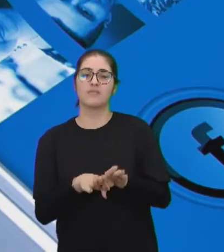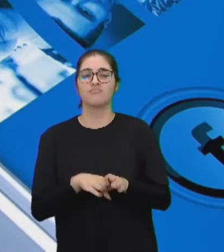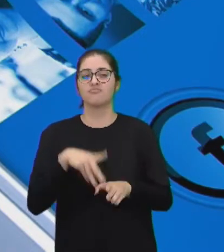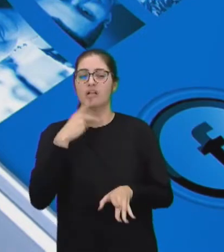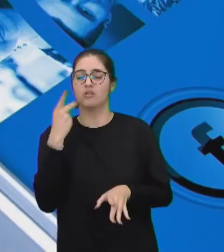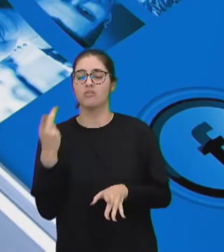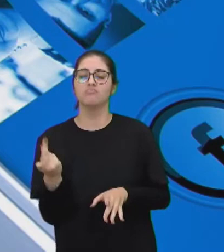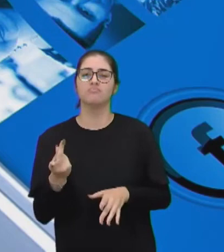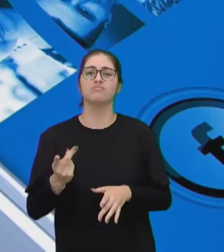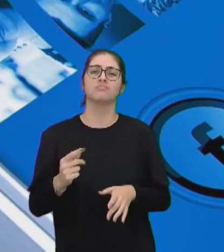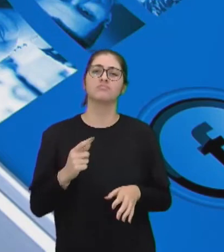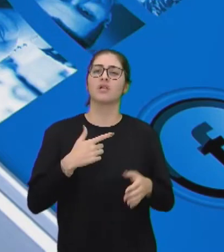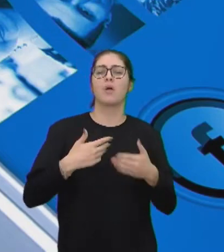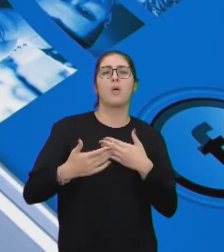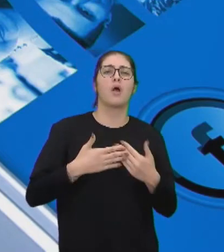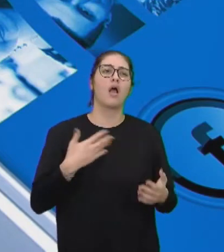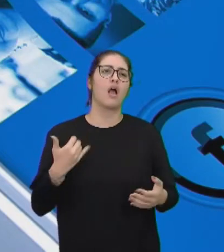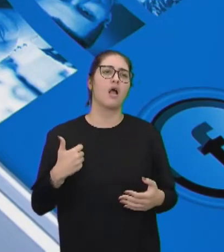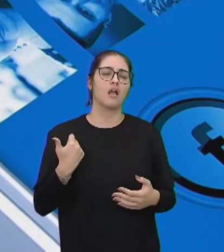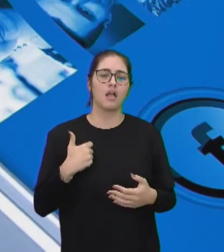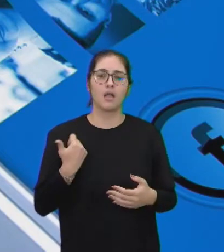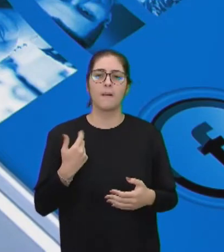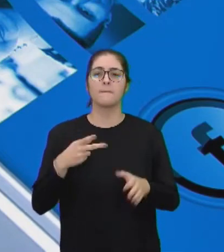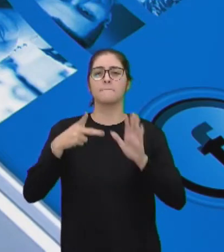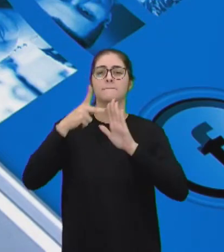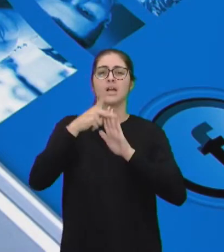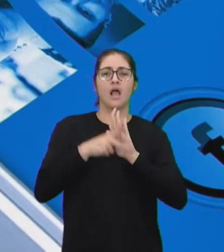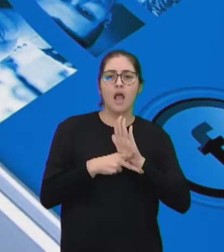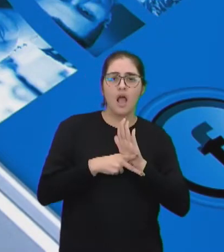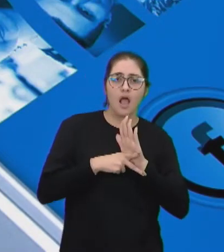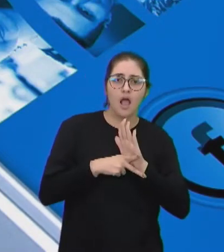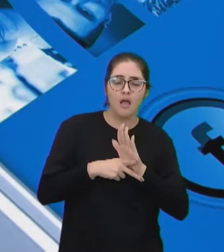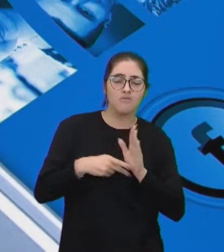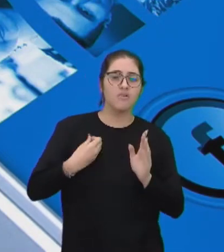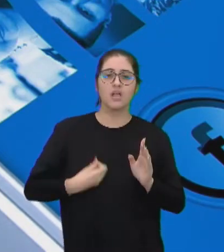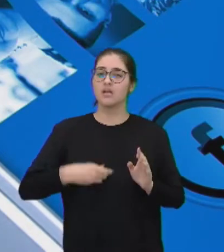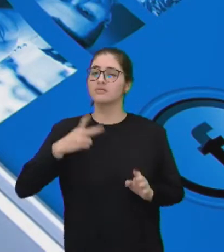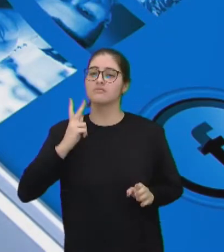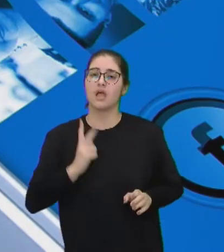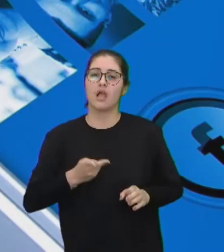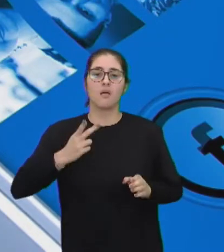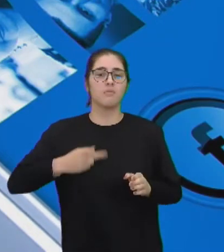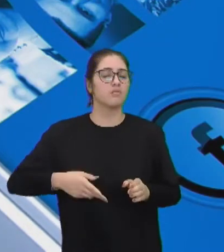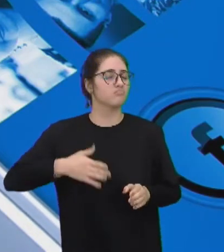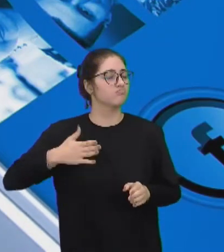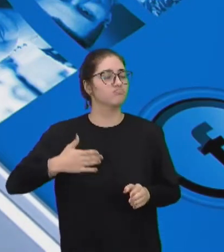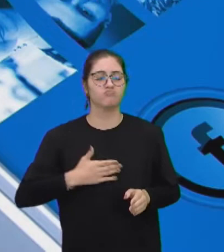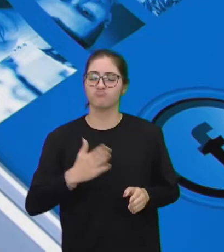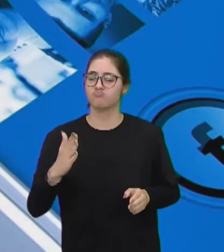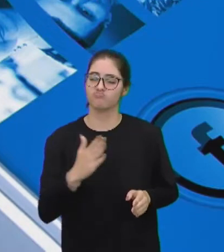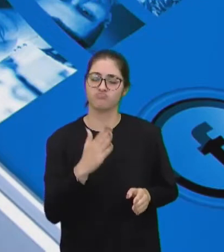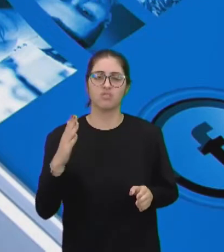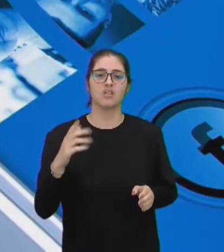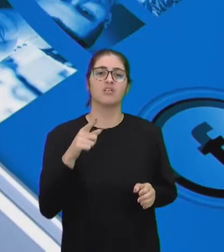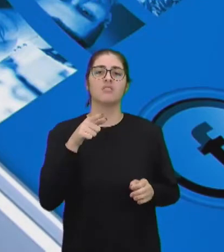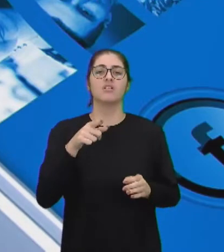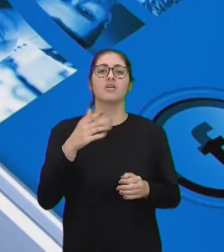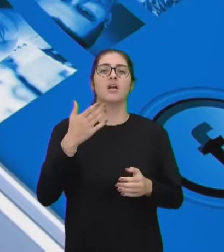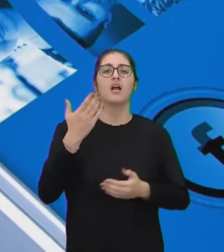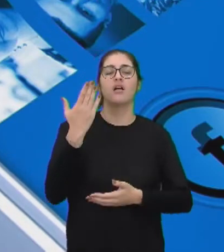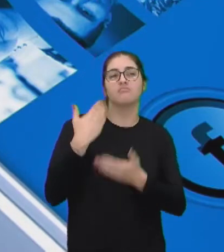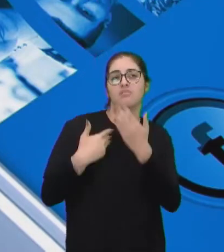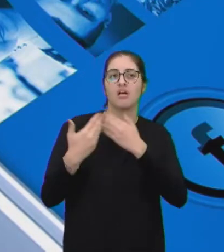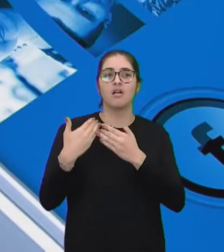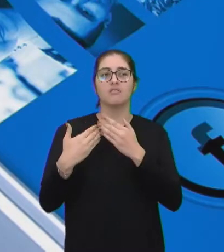que, independente da idade, o nosso projeto de vida está em transformação. Então pode ser que você não se relacionou, talvez, de uma forma mais